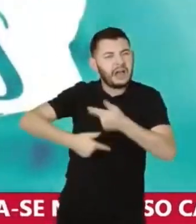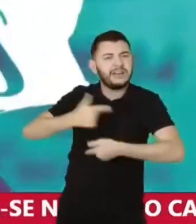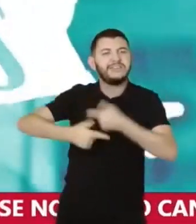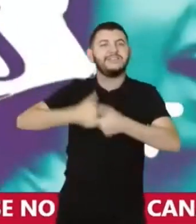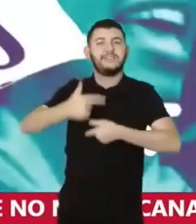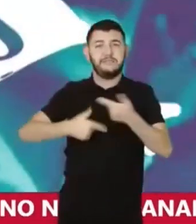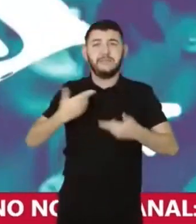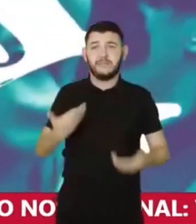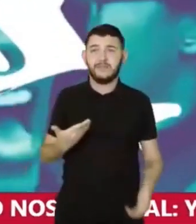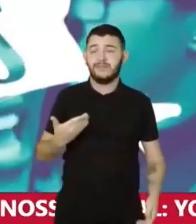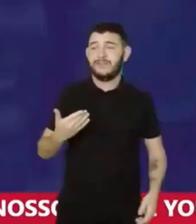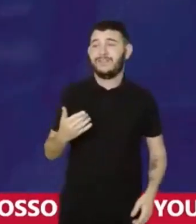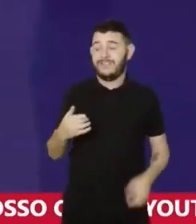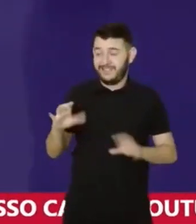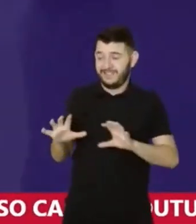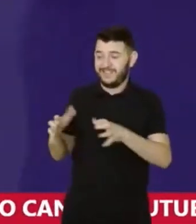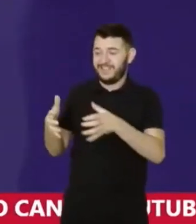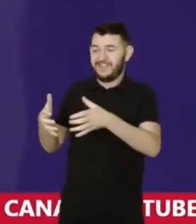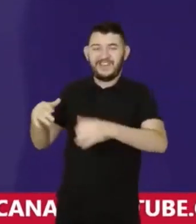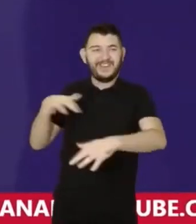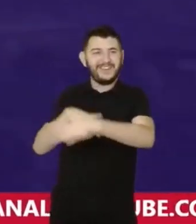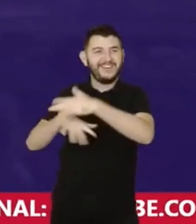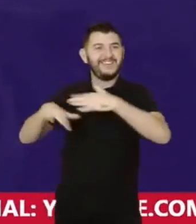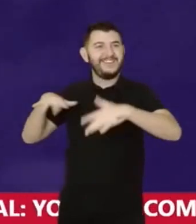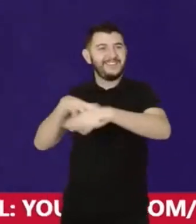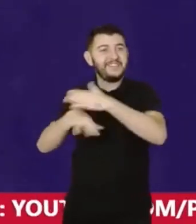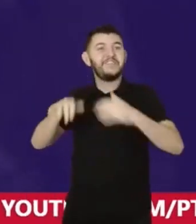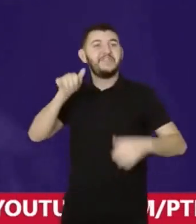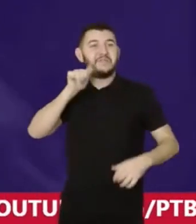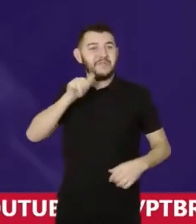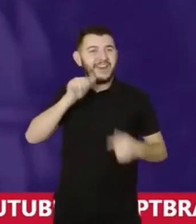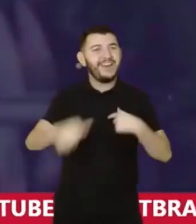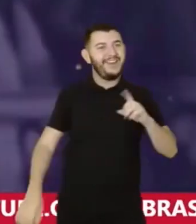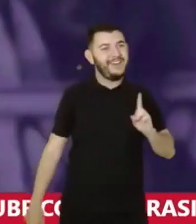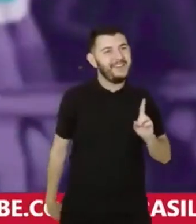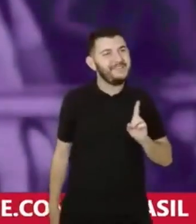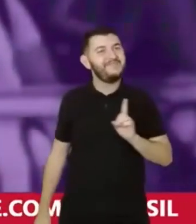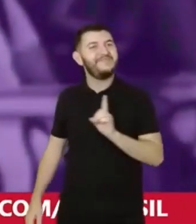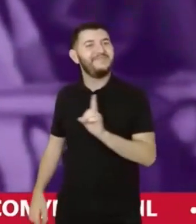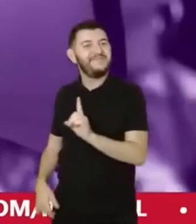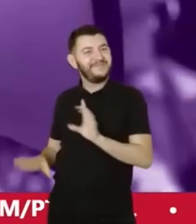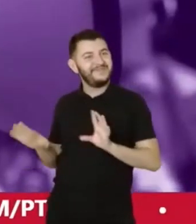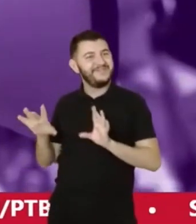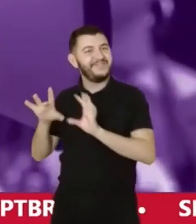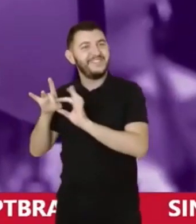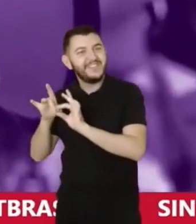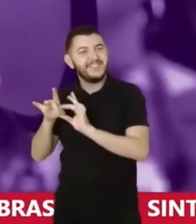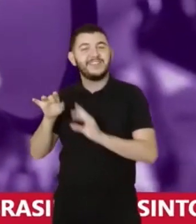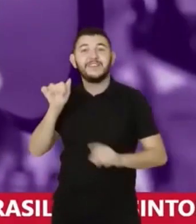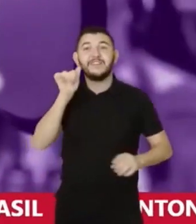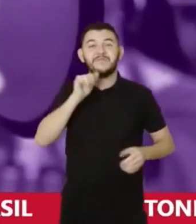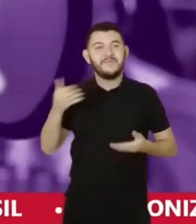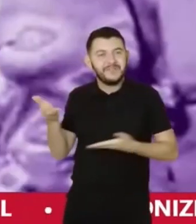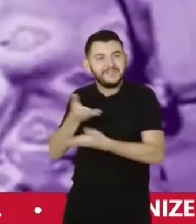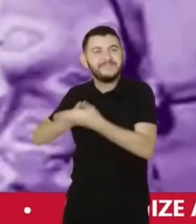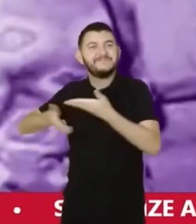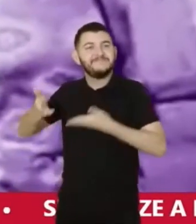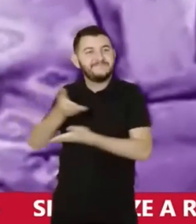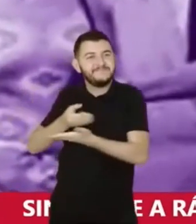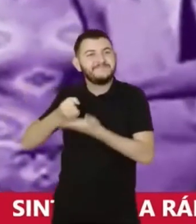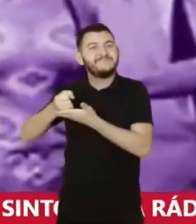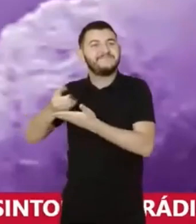Eu sou uma delas, são elas por elas, ocupando os espaços